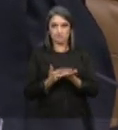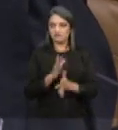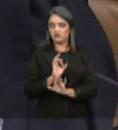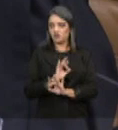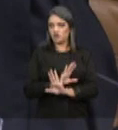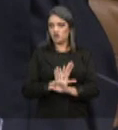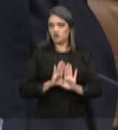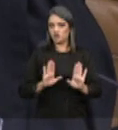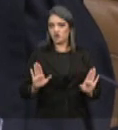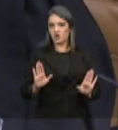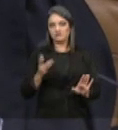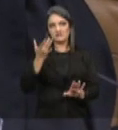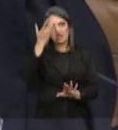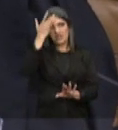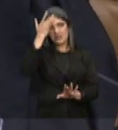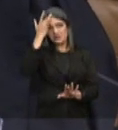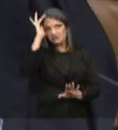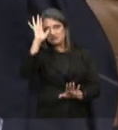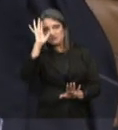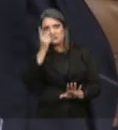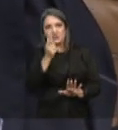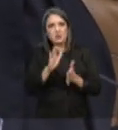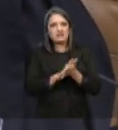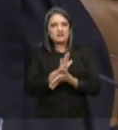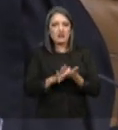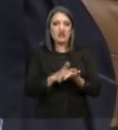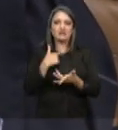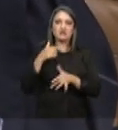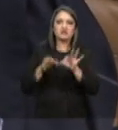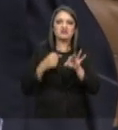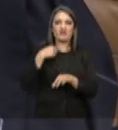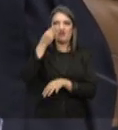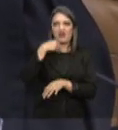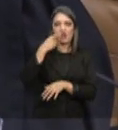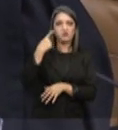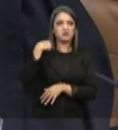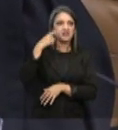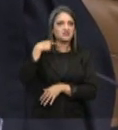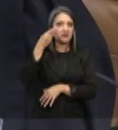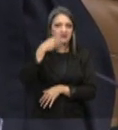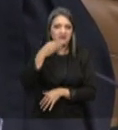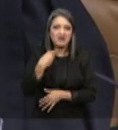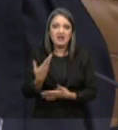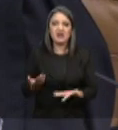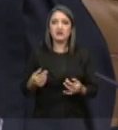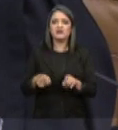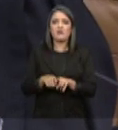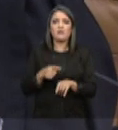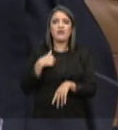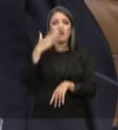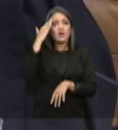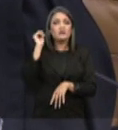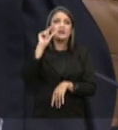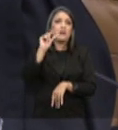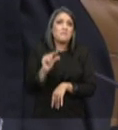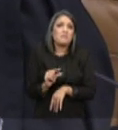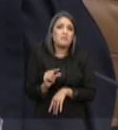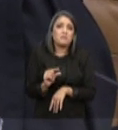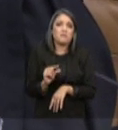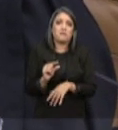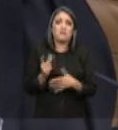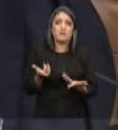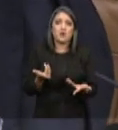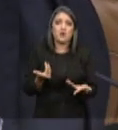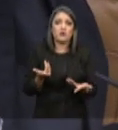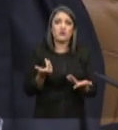mal sabedor fraco jurista mesquinha advogado pouco mais cedo que saber estudar saber